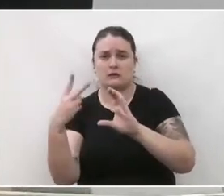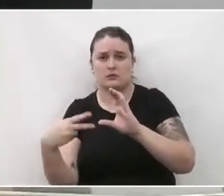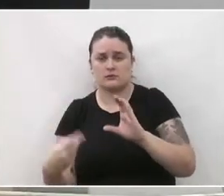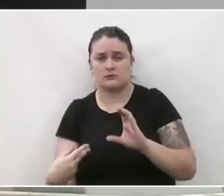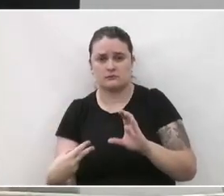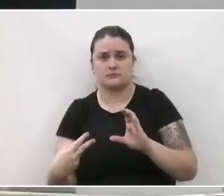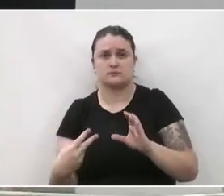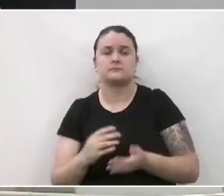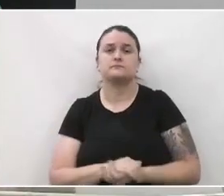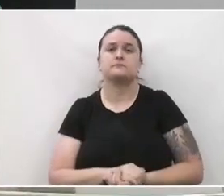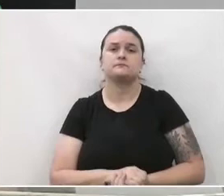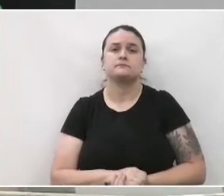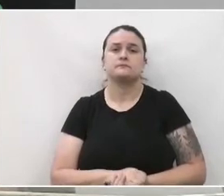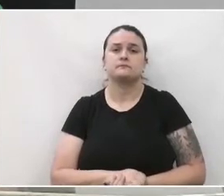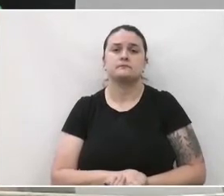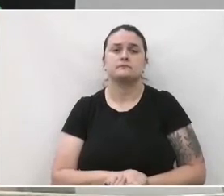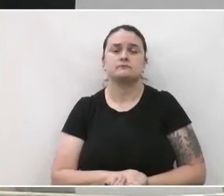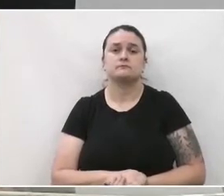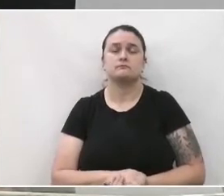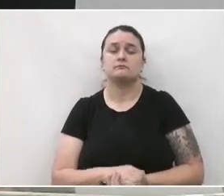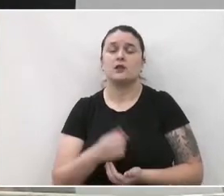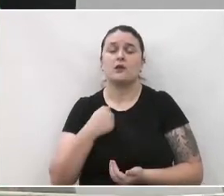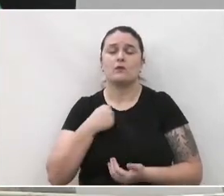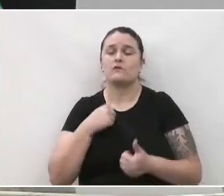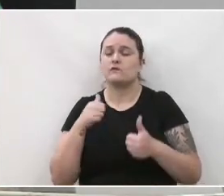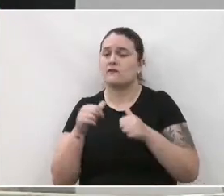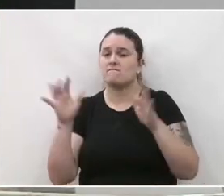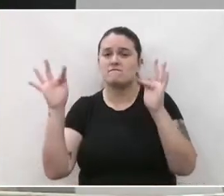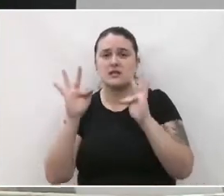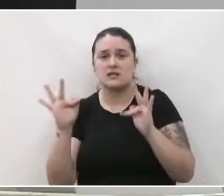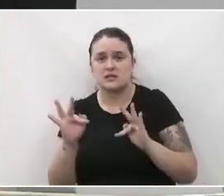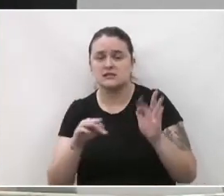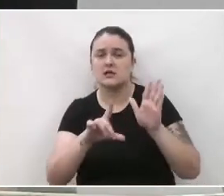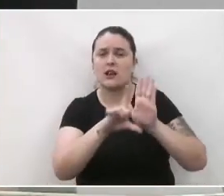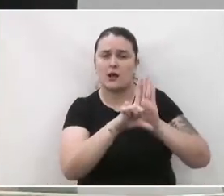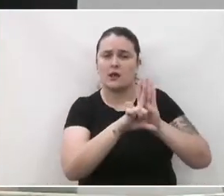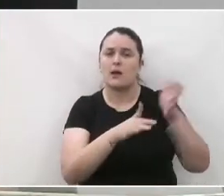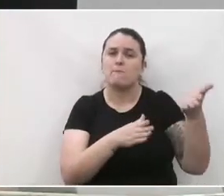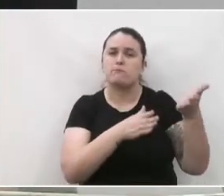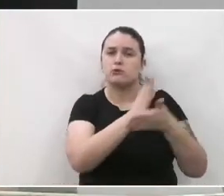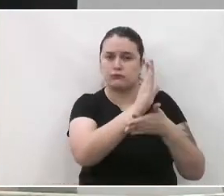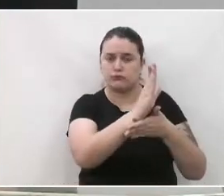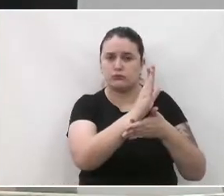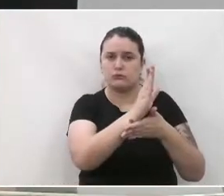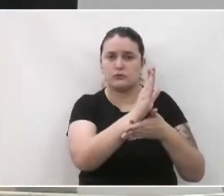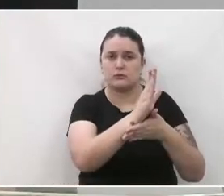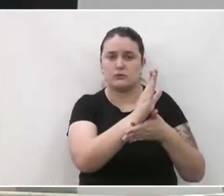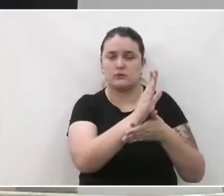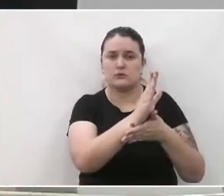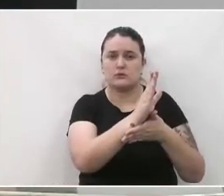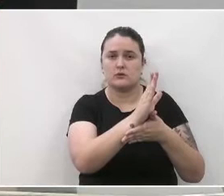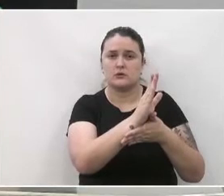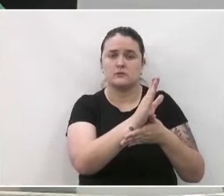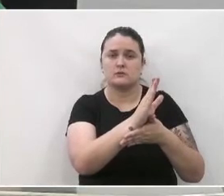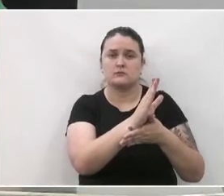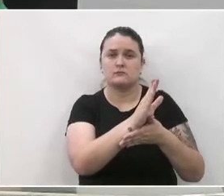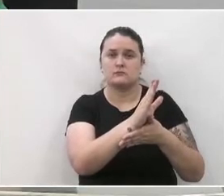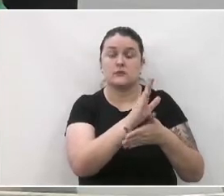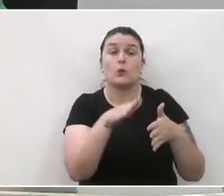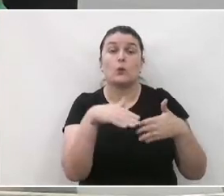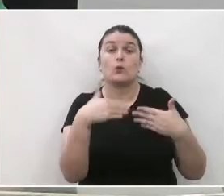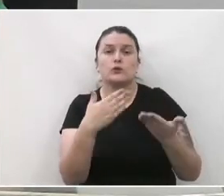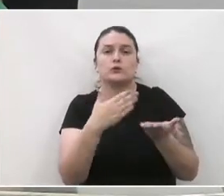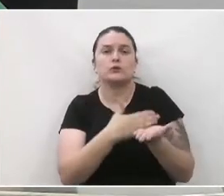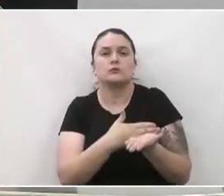a grata notícia de que a lei foi sancionada e que ela vai ser, quando a